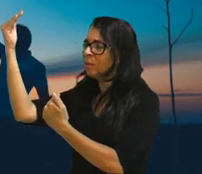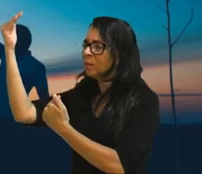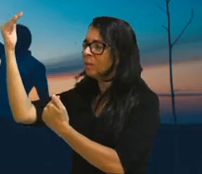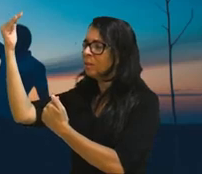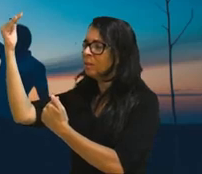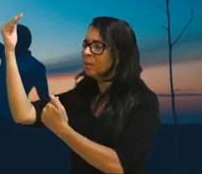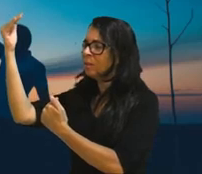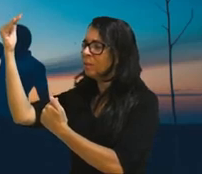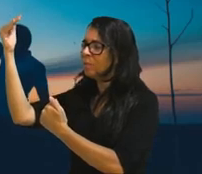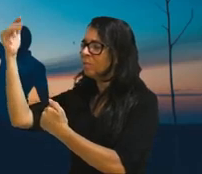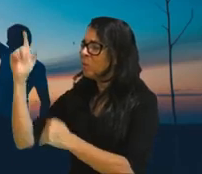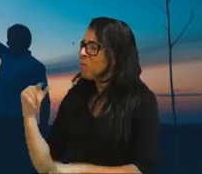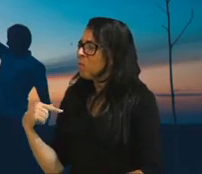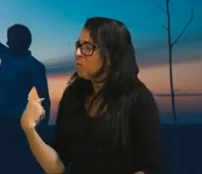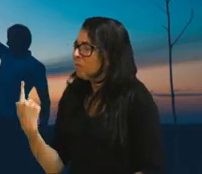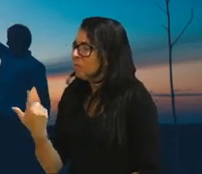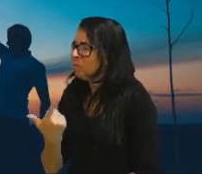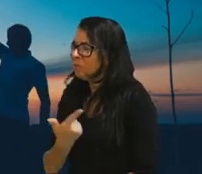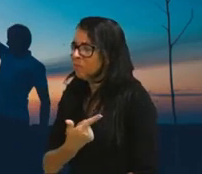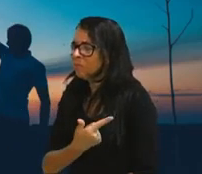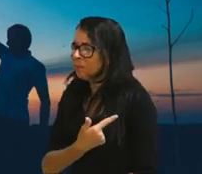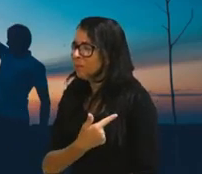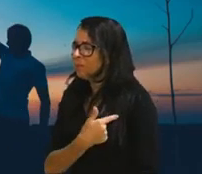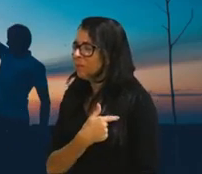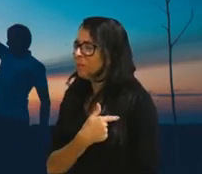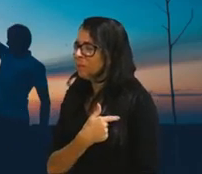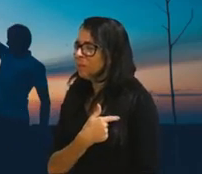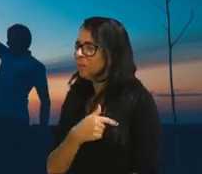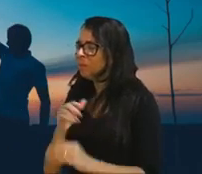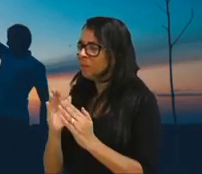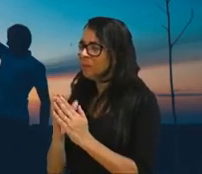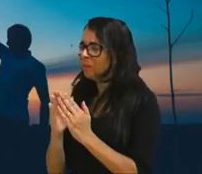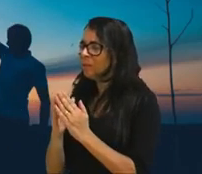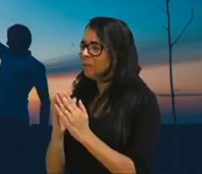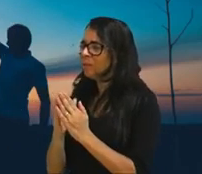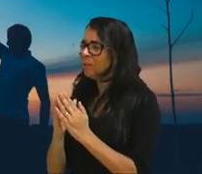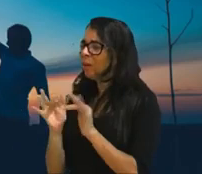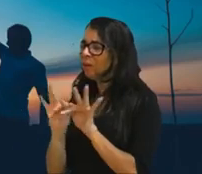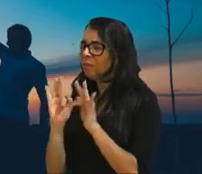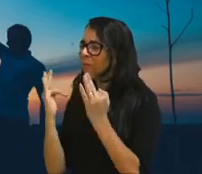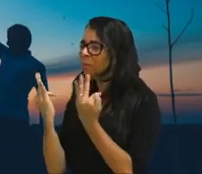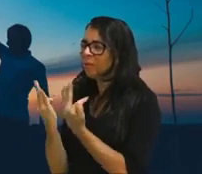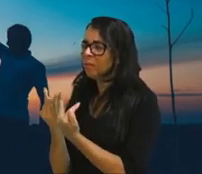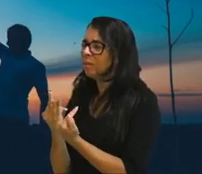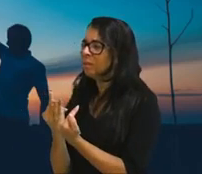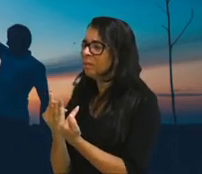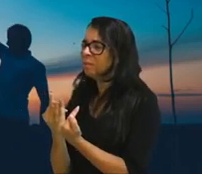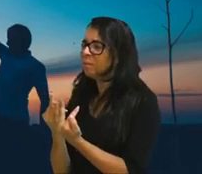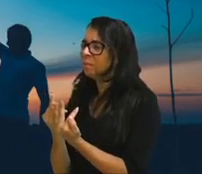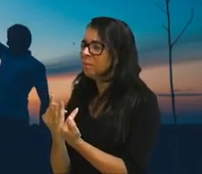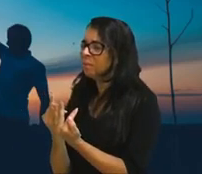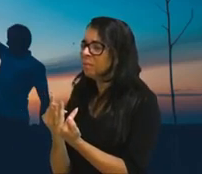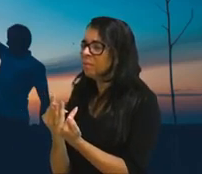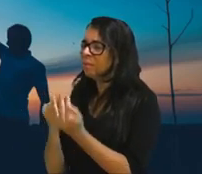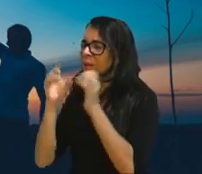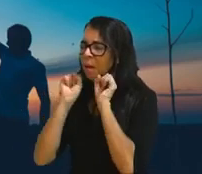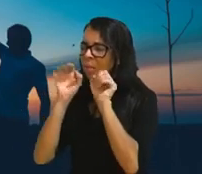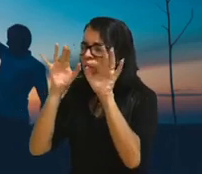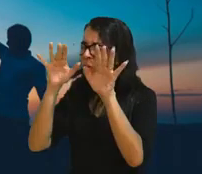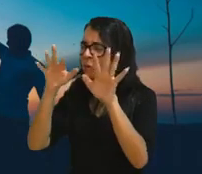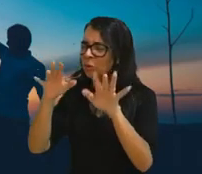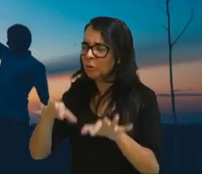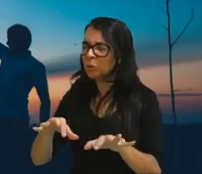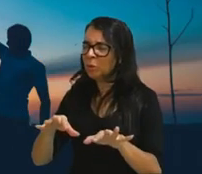Pai, eu quero colocar na Tua presença, Senhor, os nossos lares, ó Pai. Abençoa, Deus, lares dos Teus servos, ó Pai, abençoa,